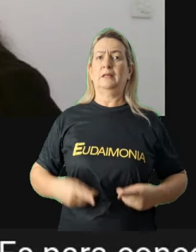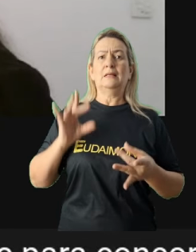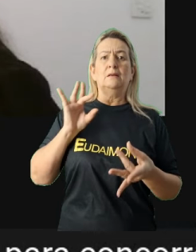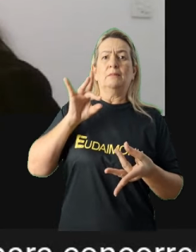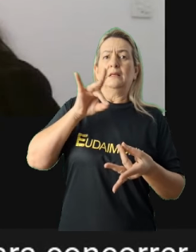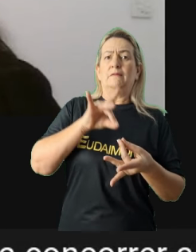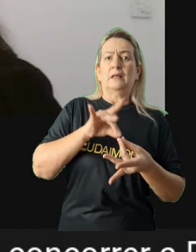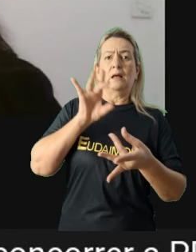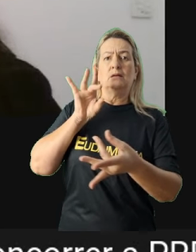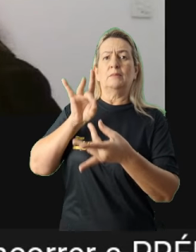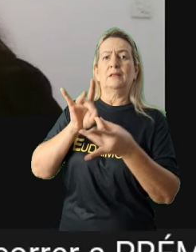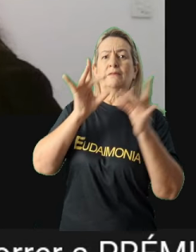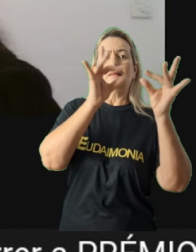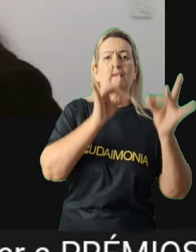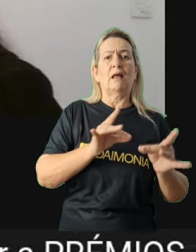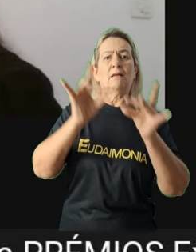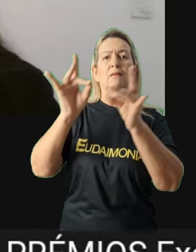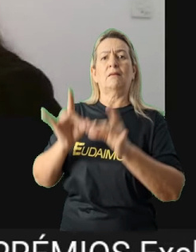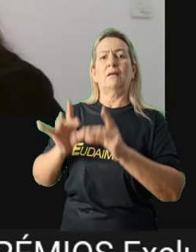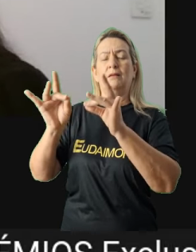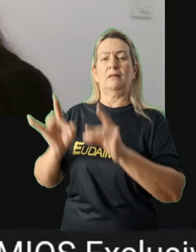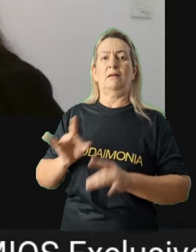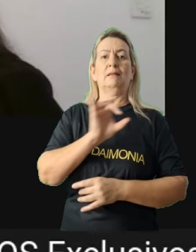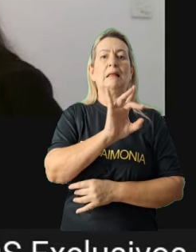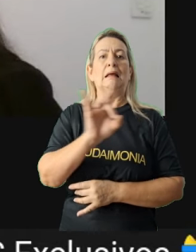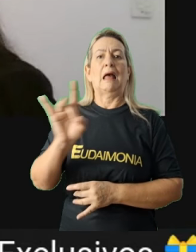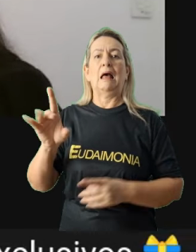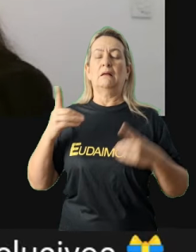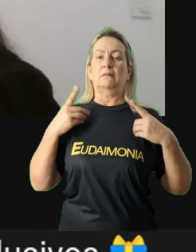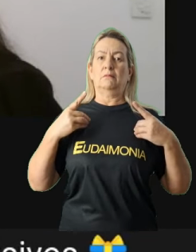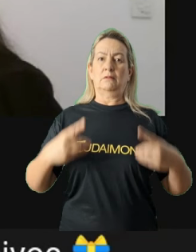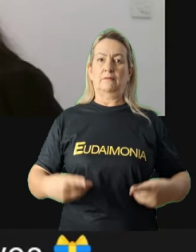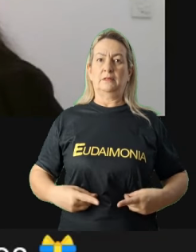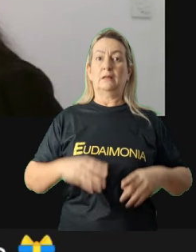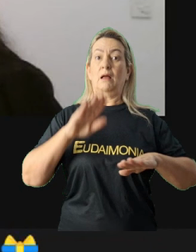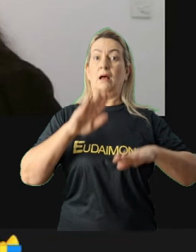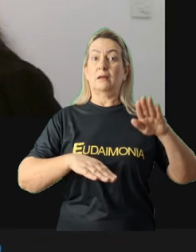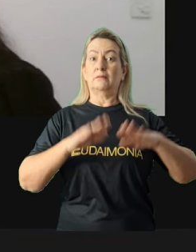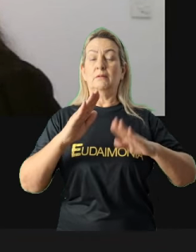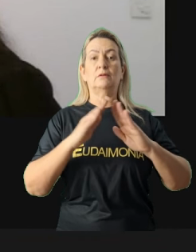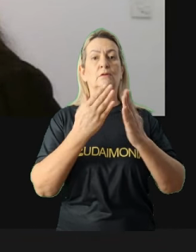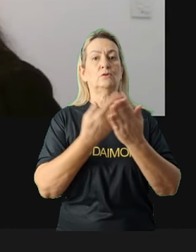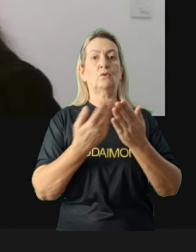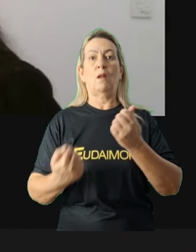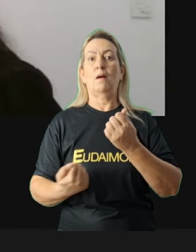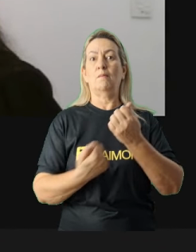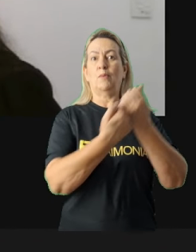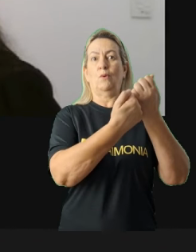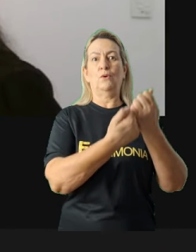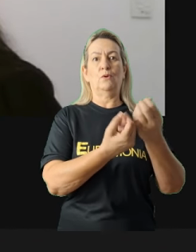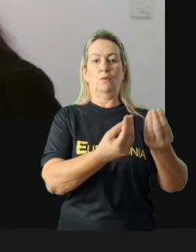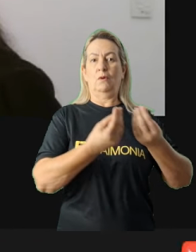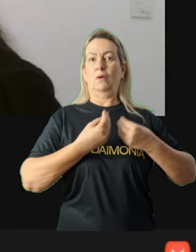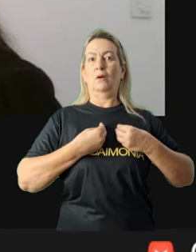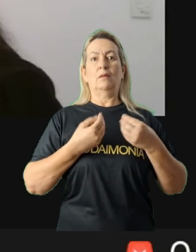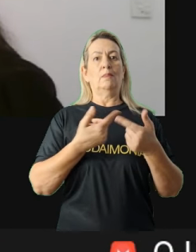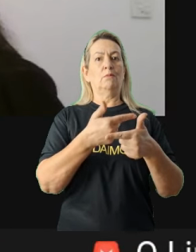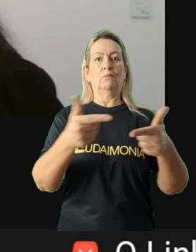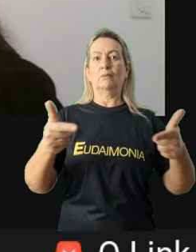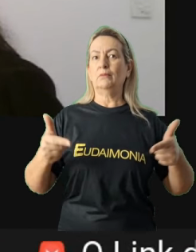as especificidades das necessidades especiais. E muitas vezes a escola não nos dá um suporte